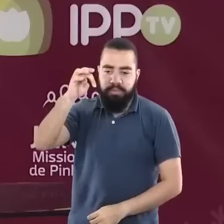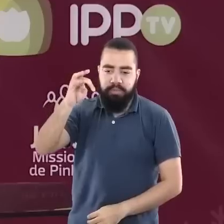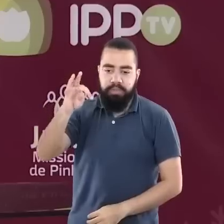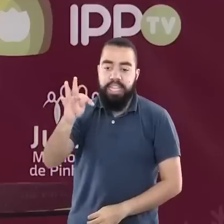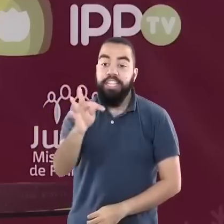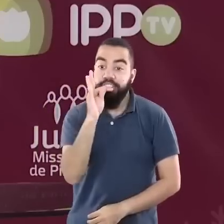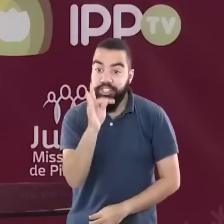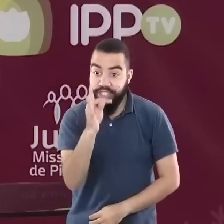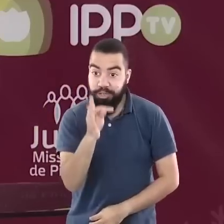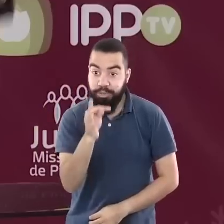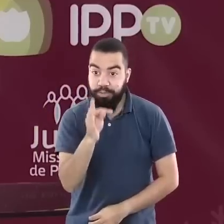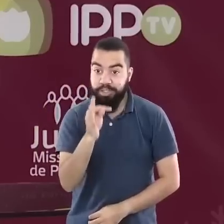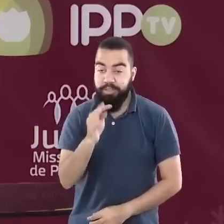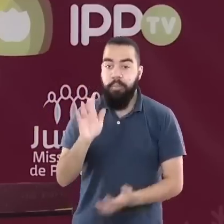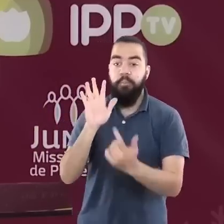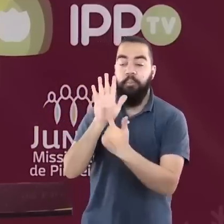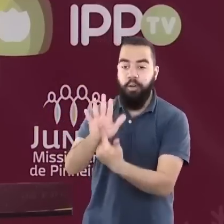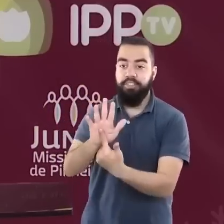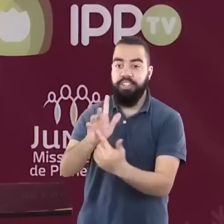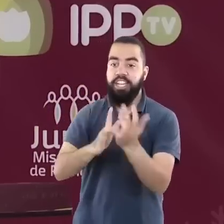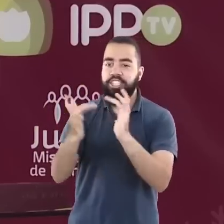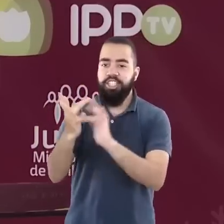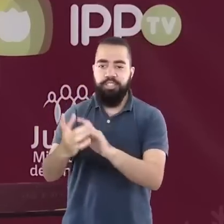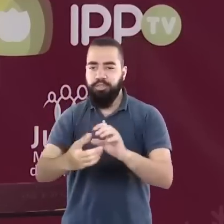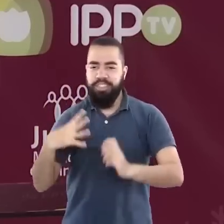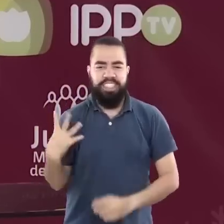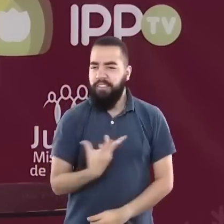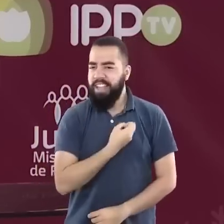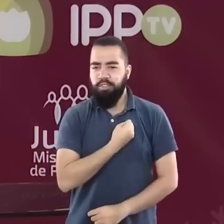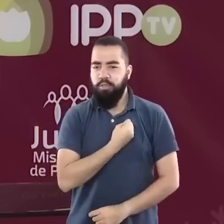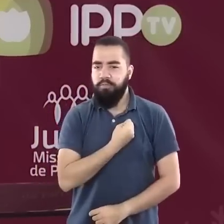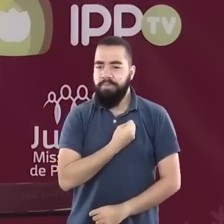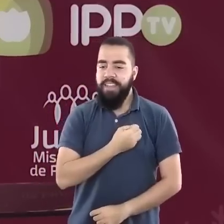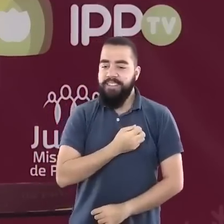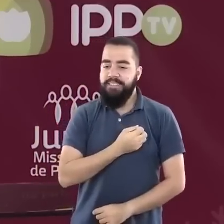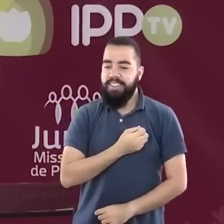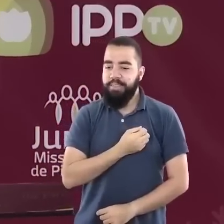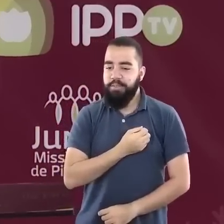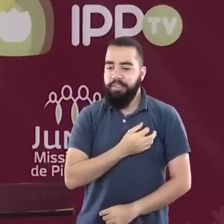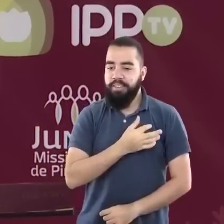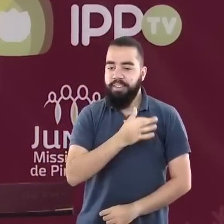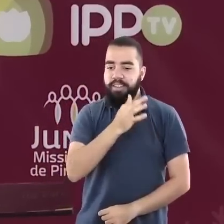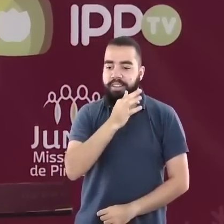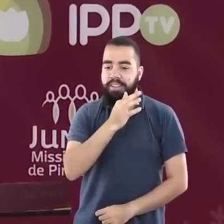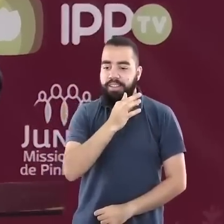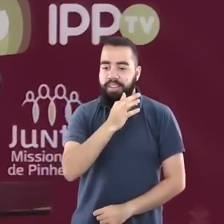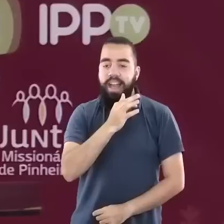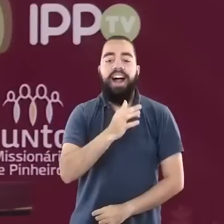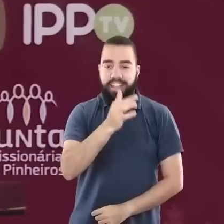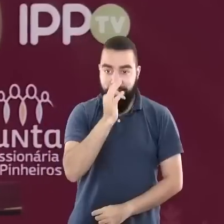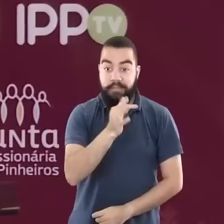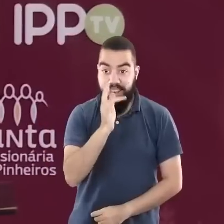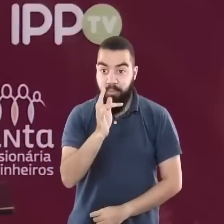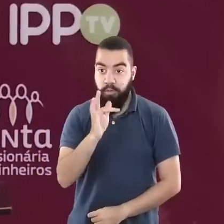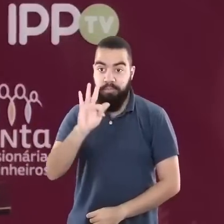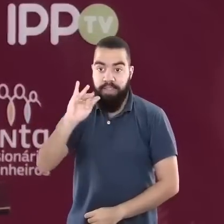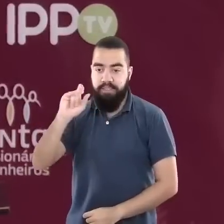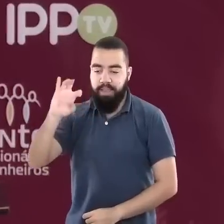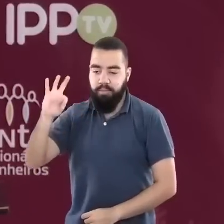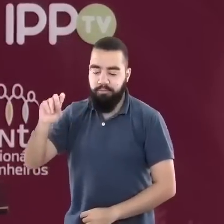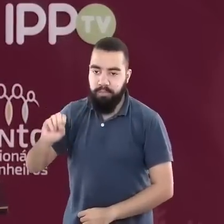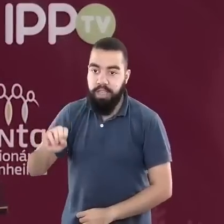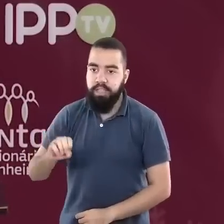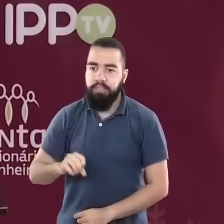grande Deus e salvador Jesus Cristo Filemon nos apresenta Jesus como amigo perdoador mas